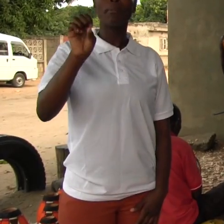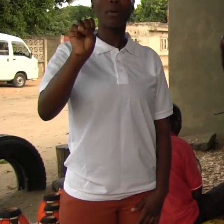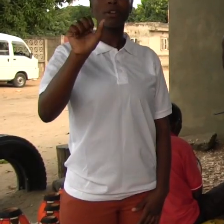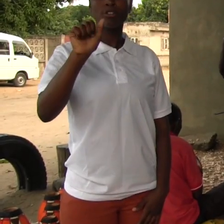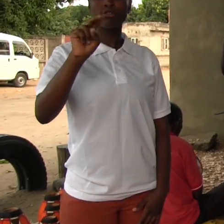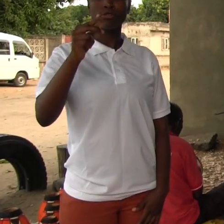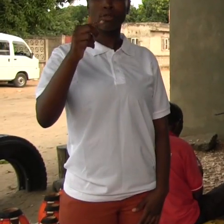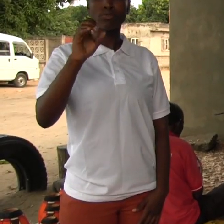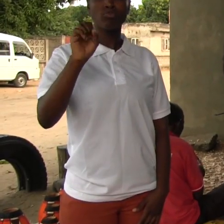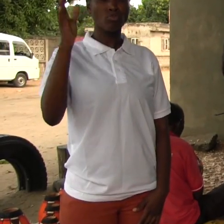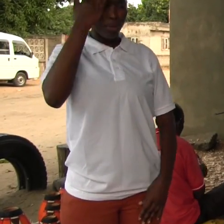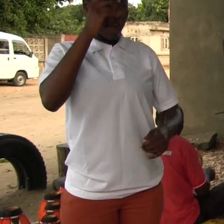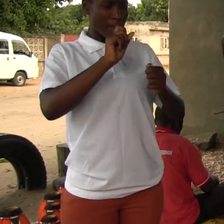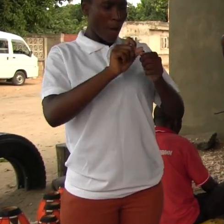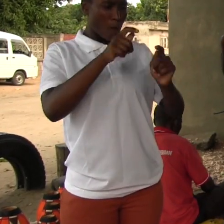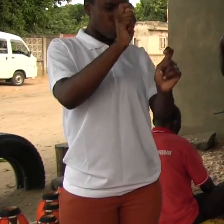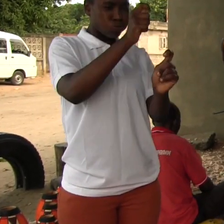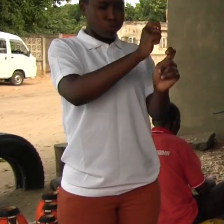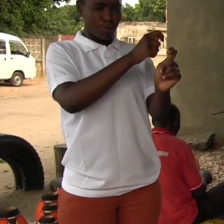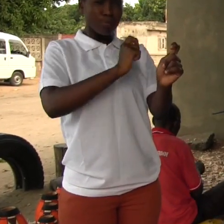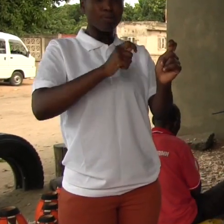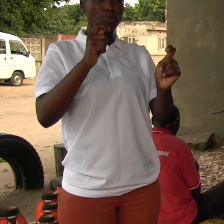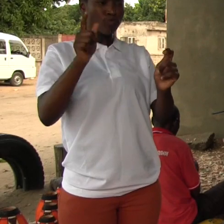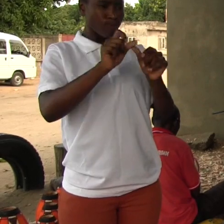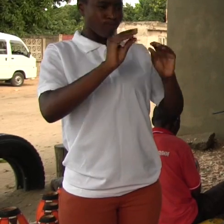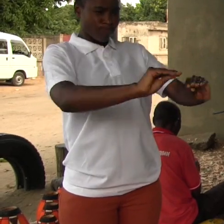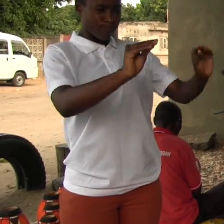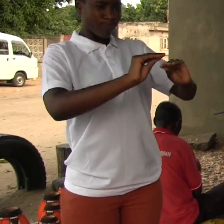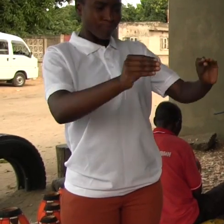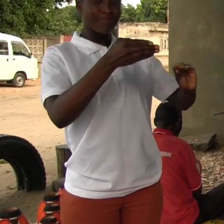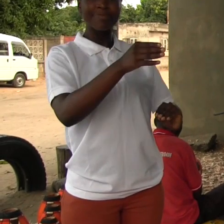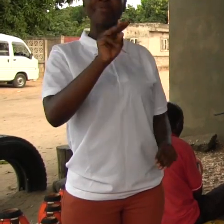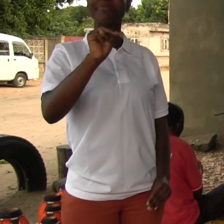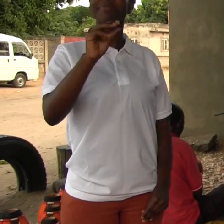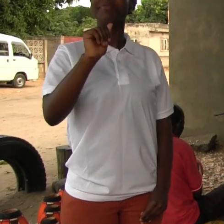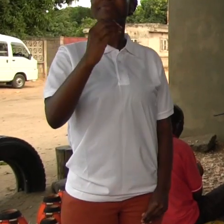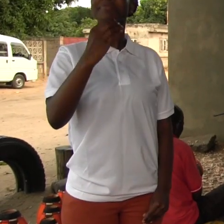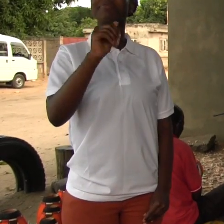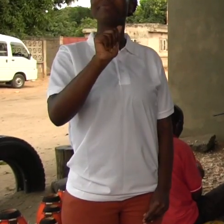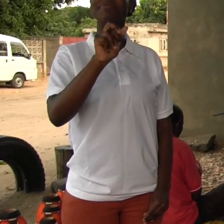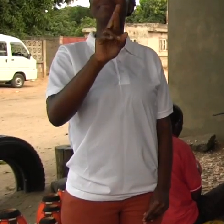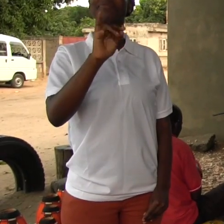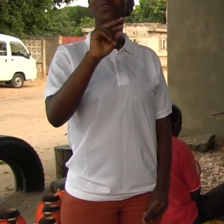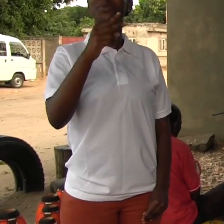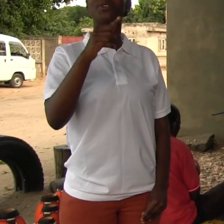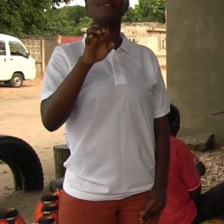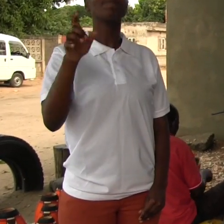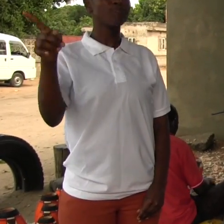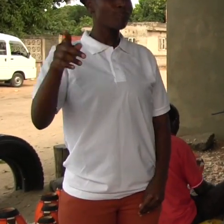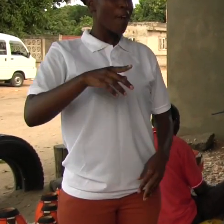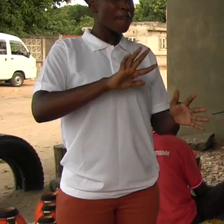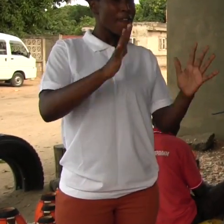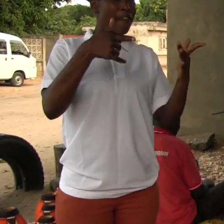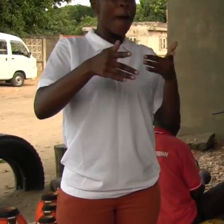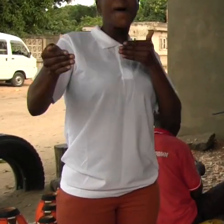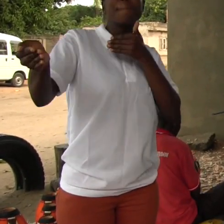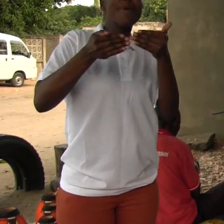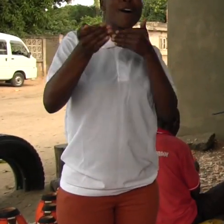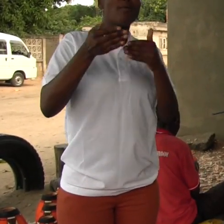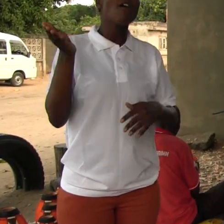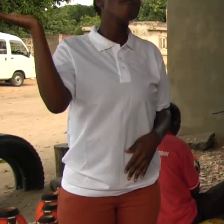trabalho mre do Senor macar mora aqui perto vamos conversar com